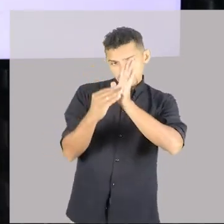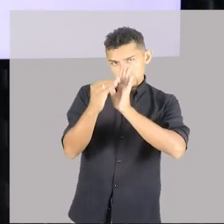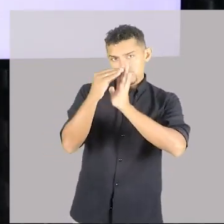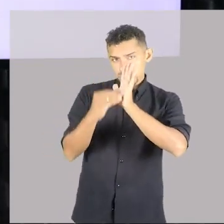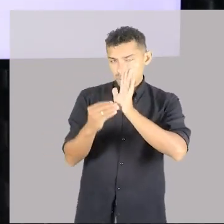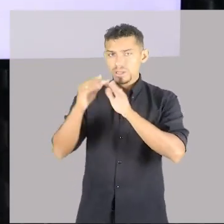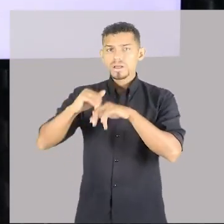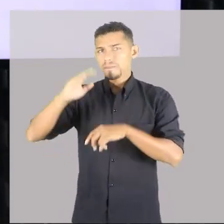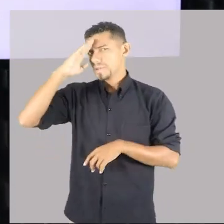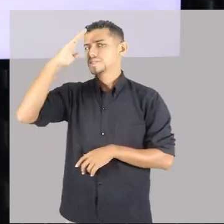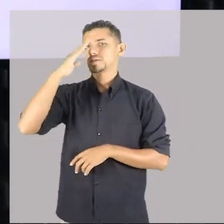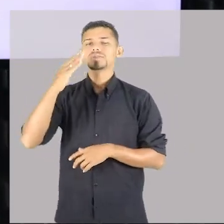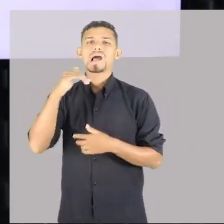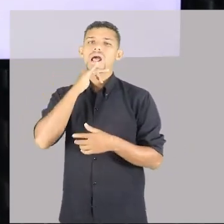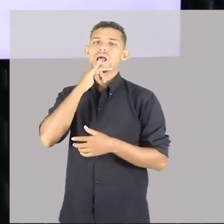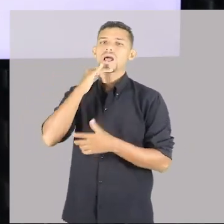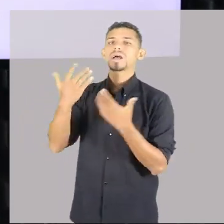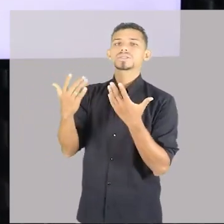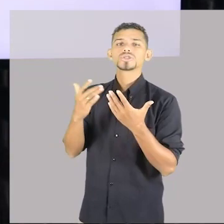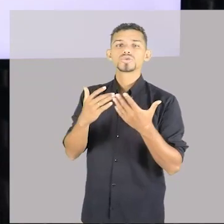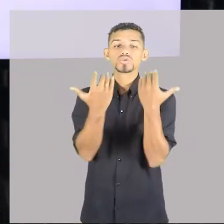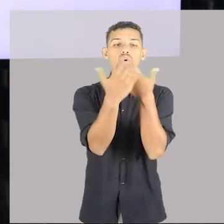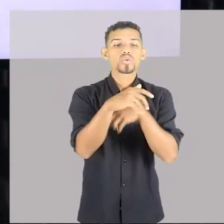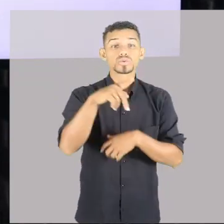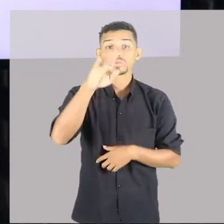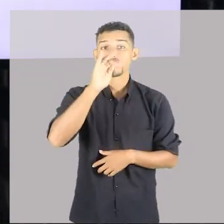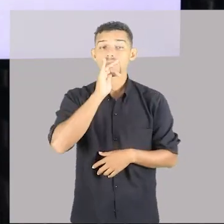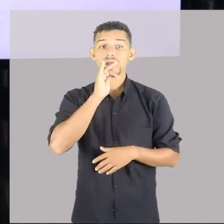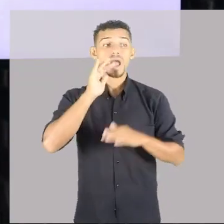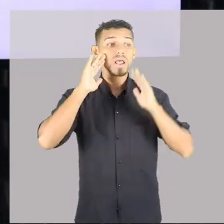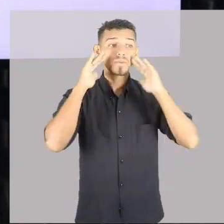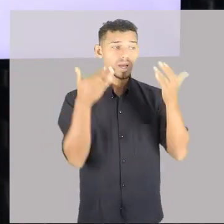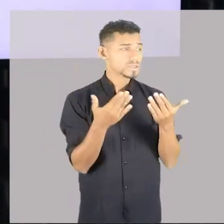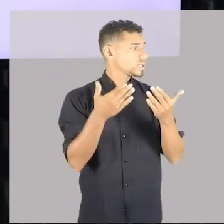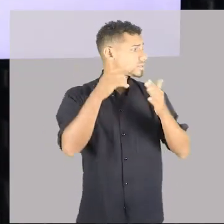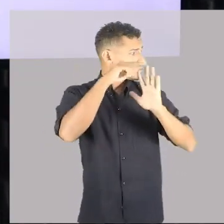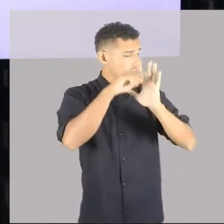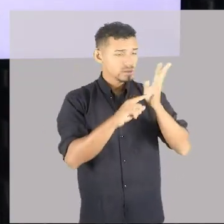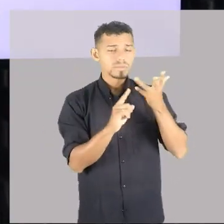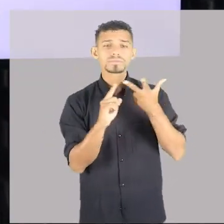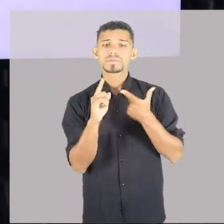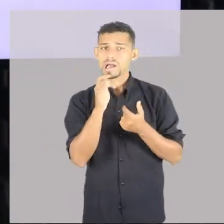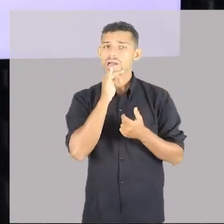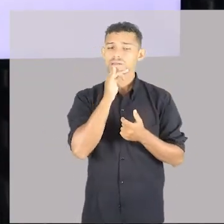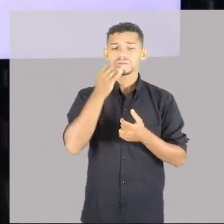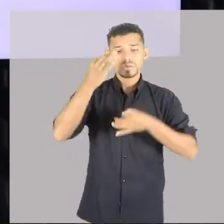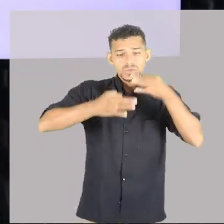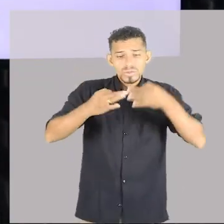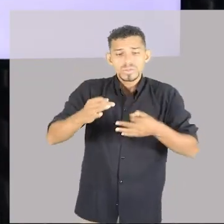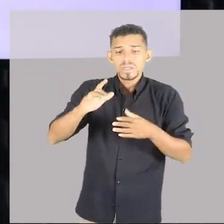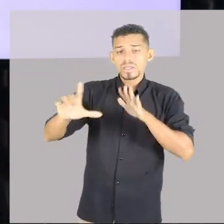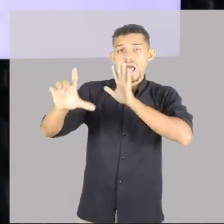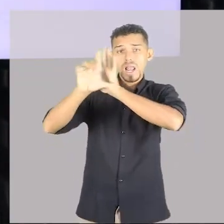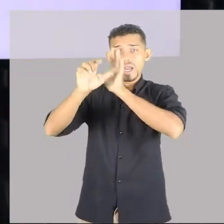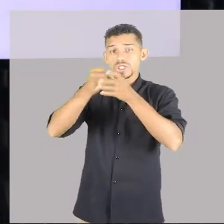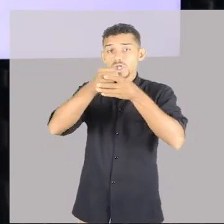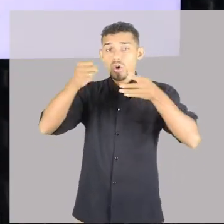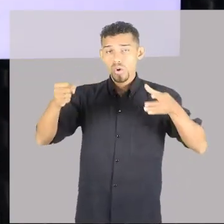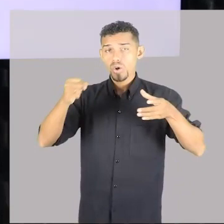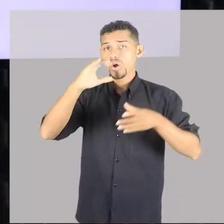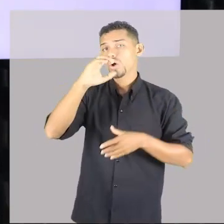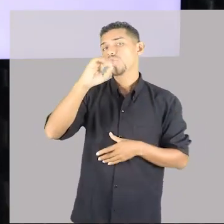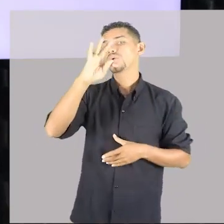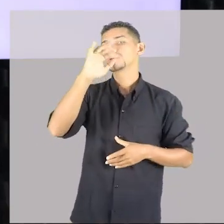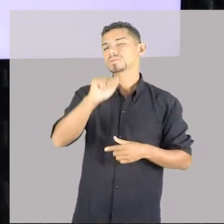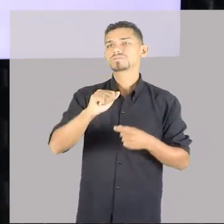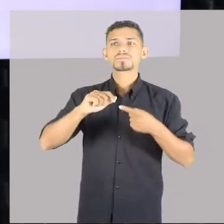princípio da isonomia nos concursos públicos. E é com base nesse princípio que se justifica as leis de cotas.